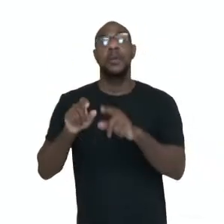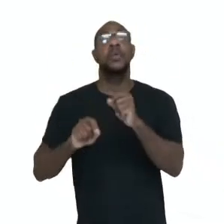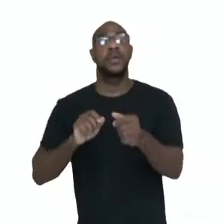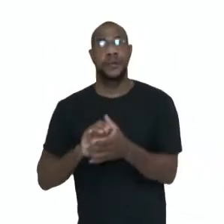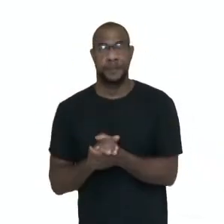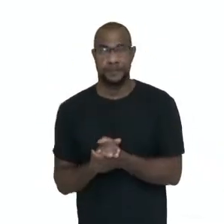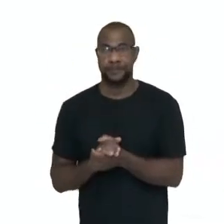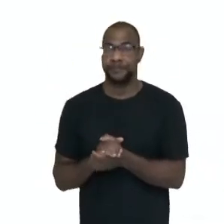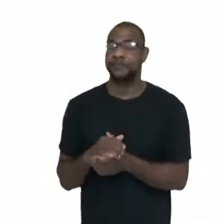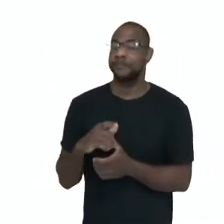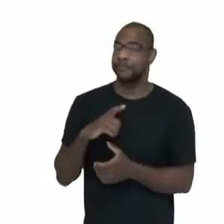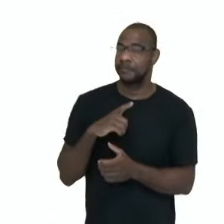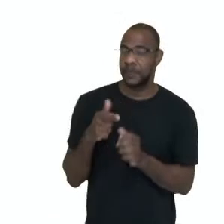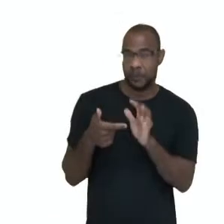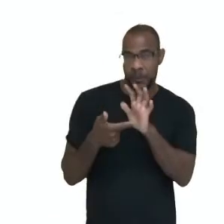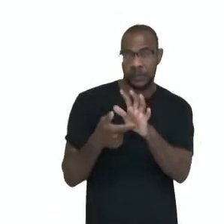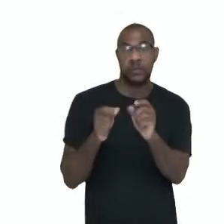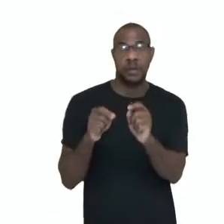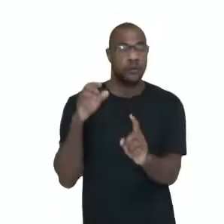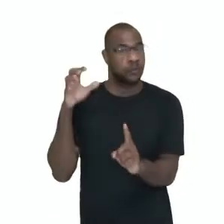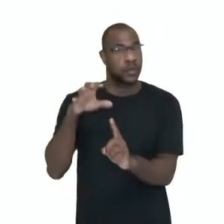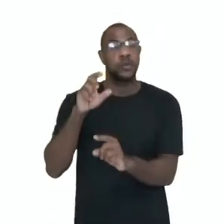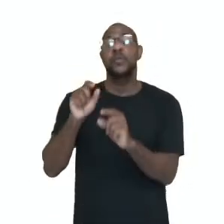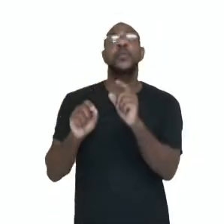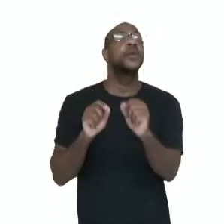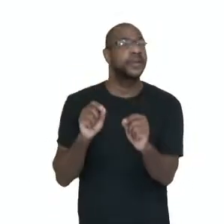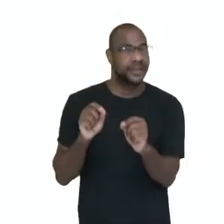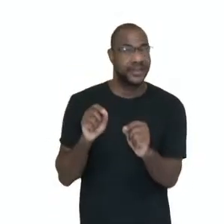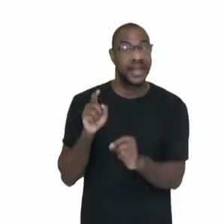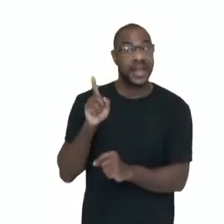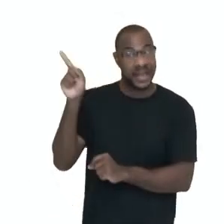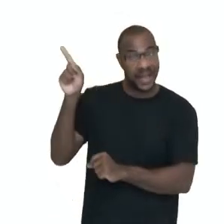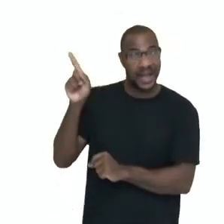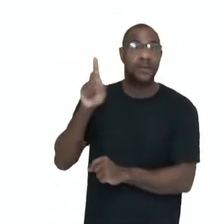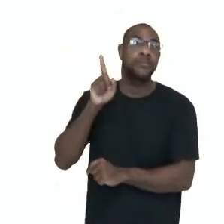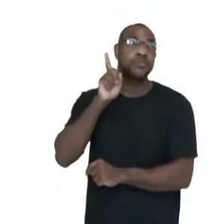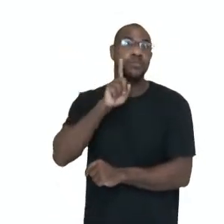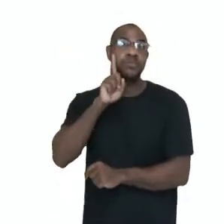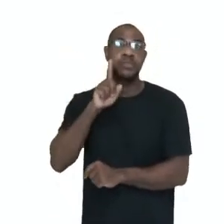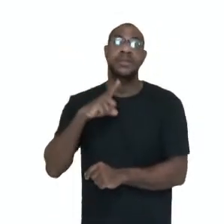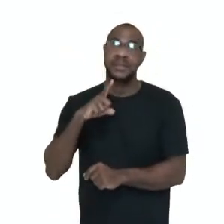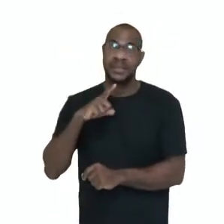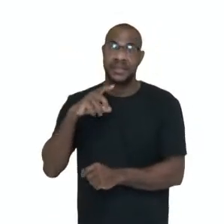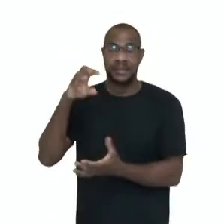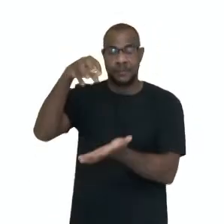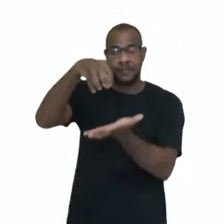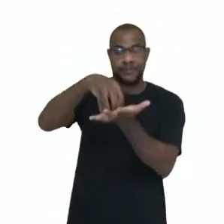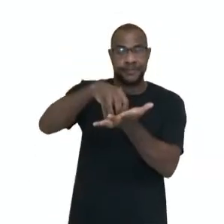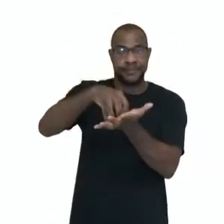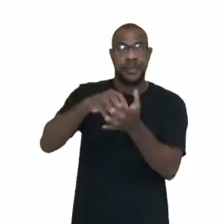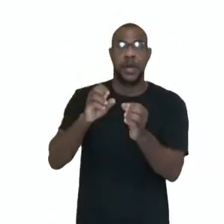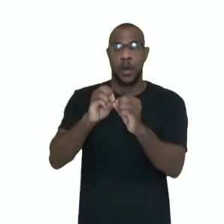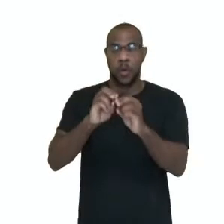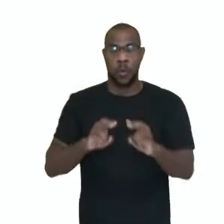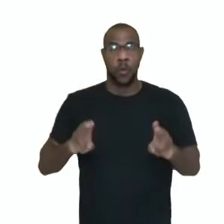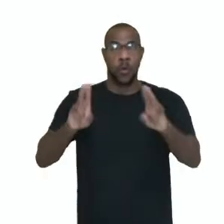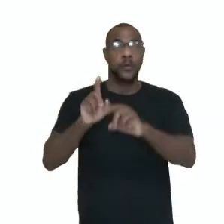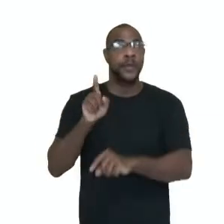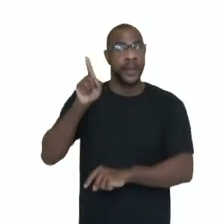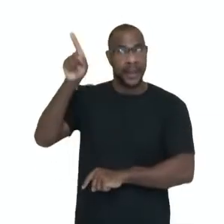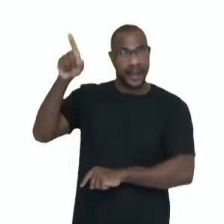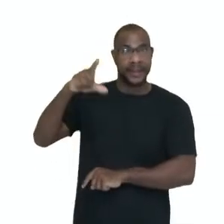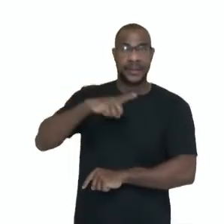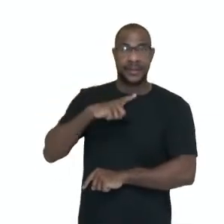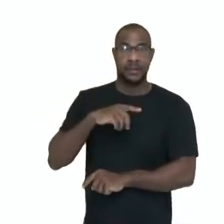também, deixar de destacar a influência de que é nos Estados Unidos que tem a sede da ONU e estabelece, obviamente, não uma